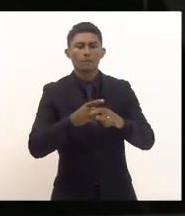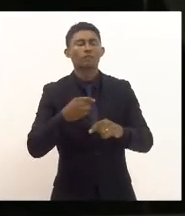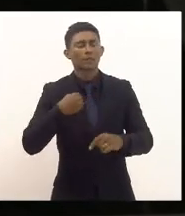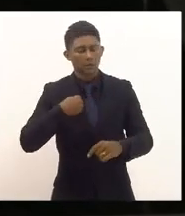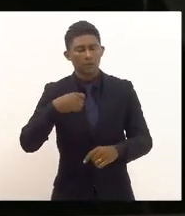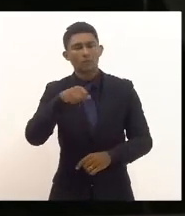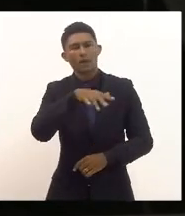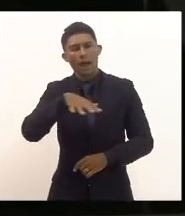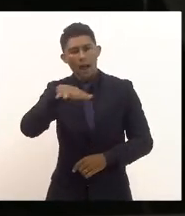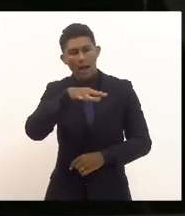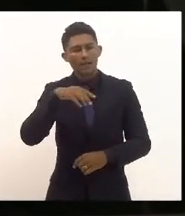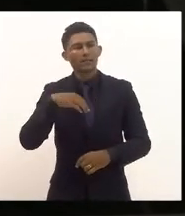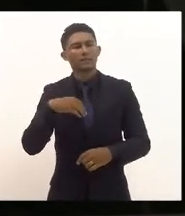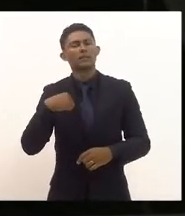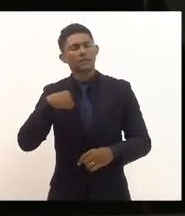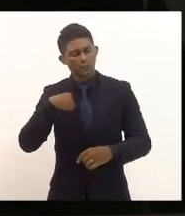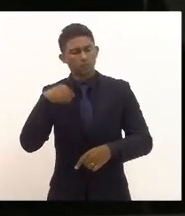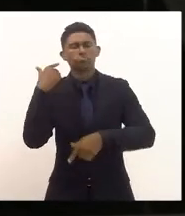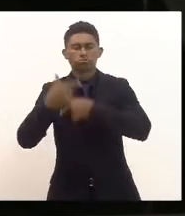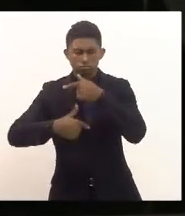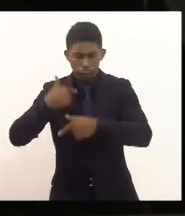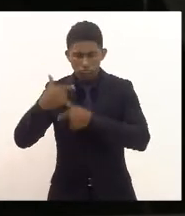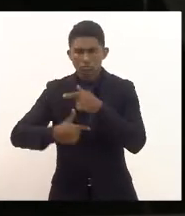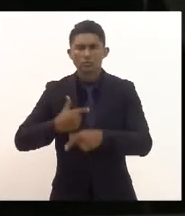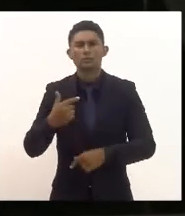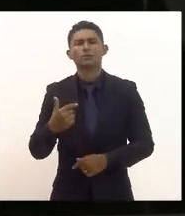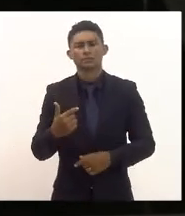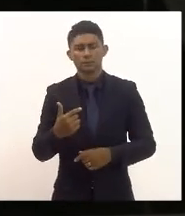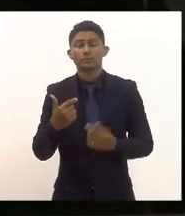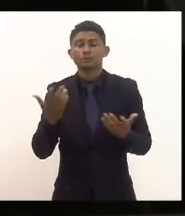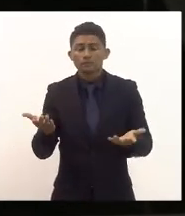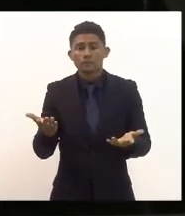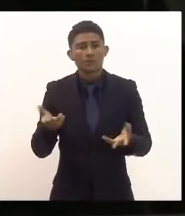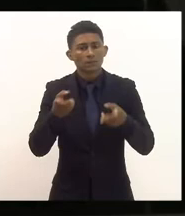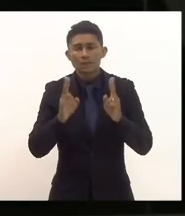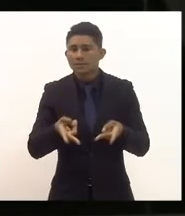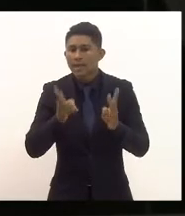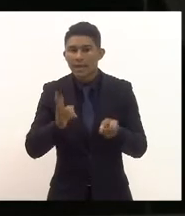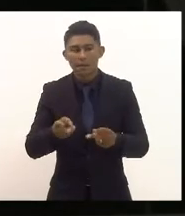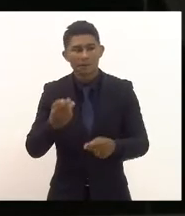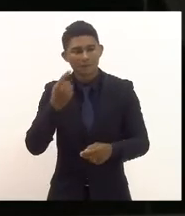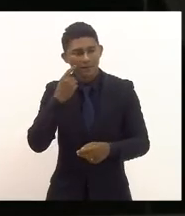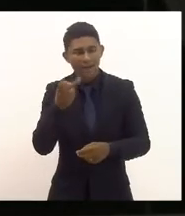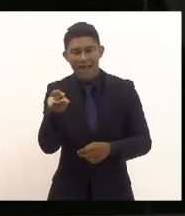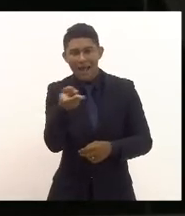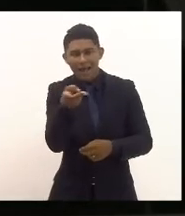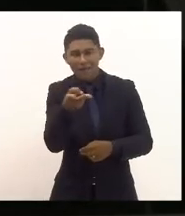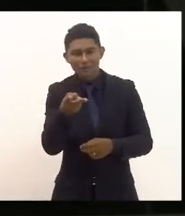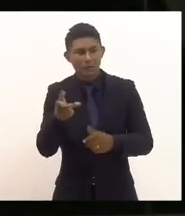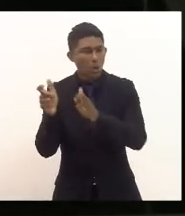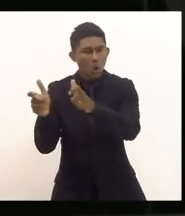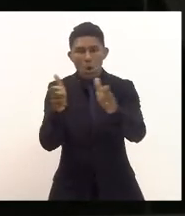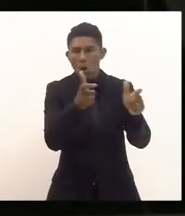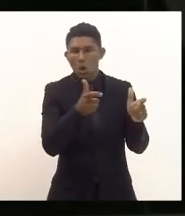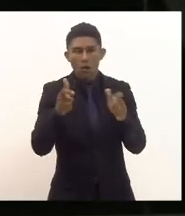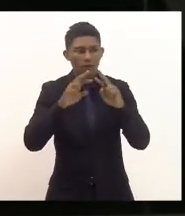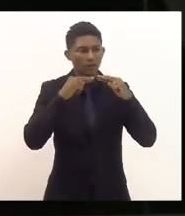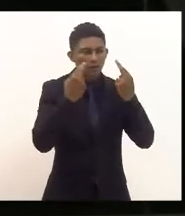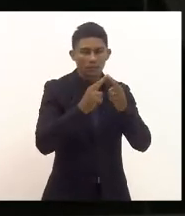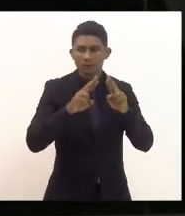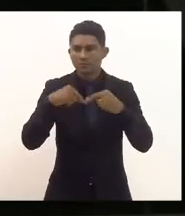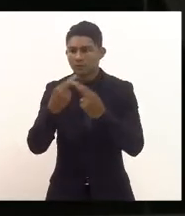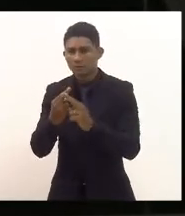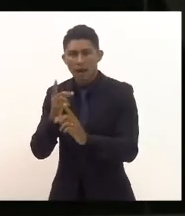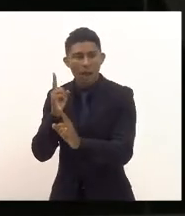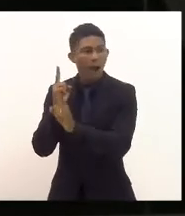ato de uma forma muito presente e tenho Sempre a felicidade de encontrar as nos debates nas audiências